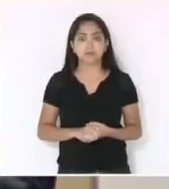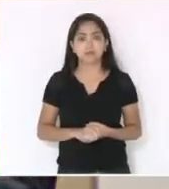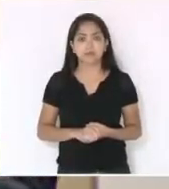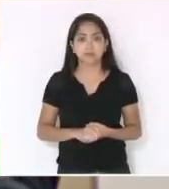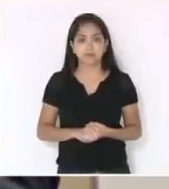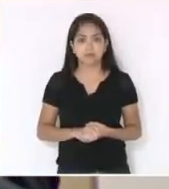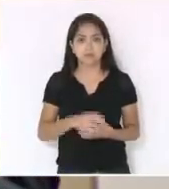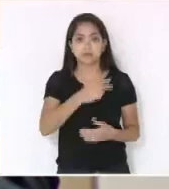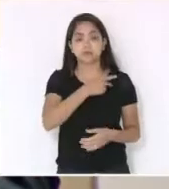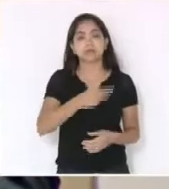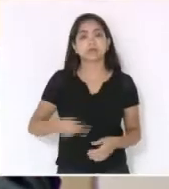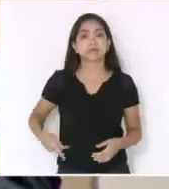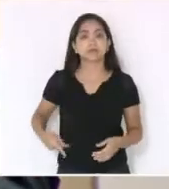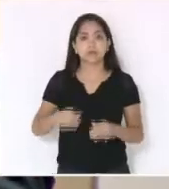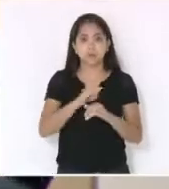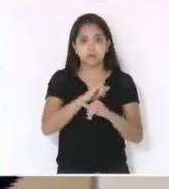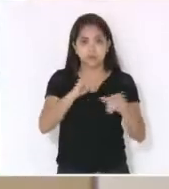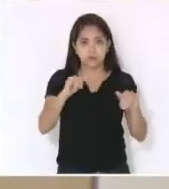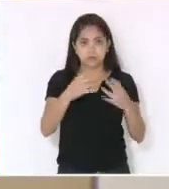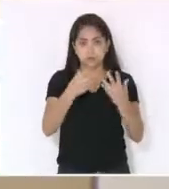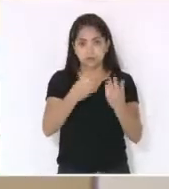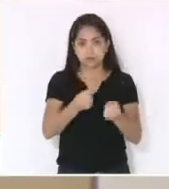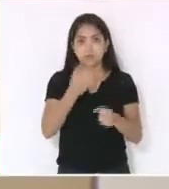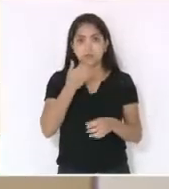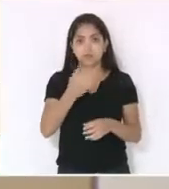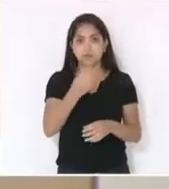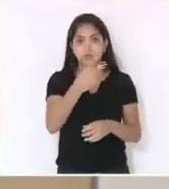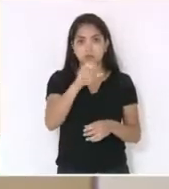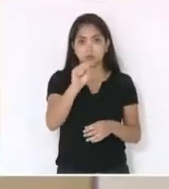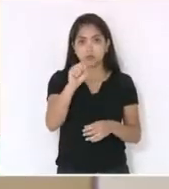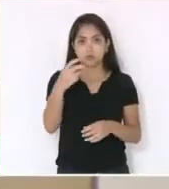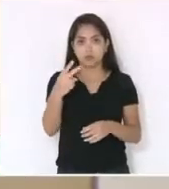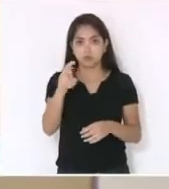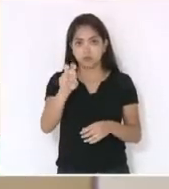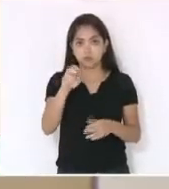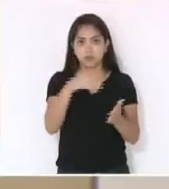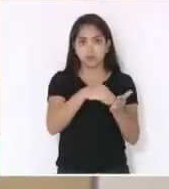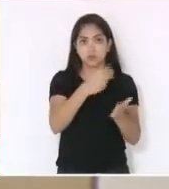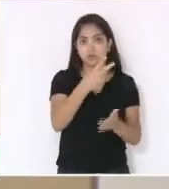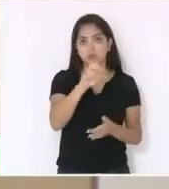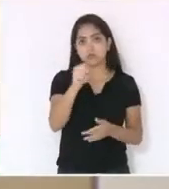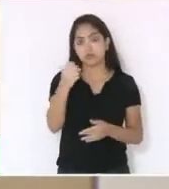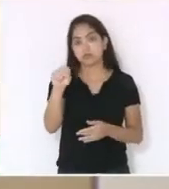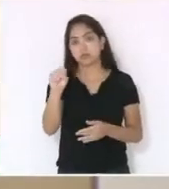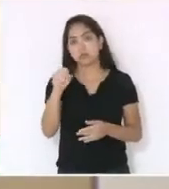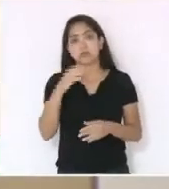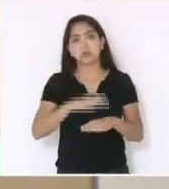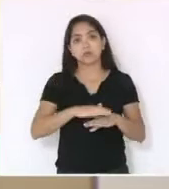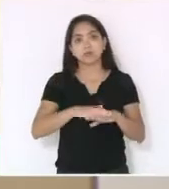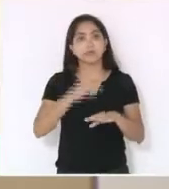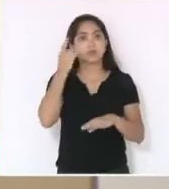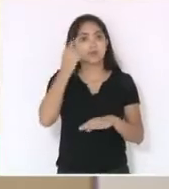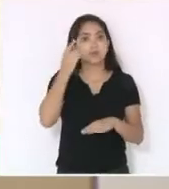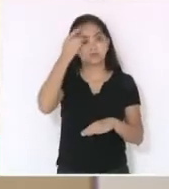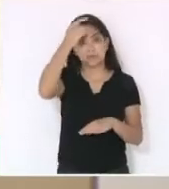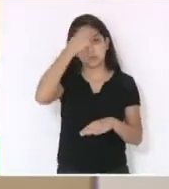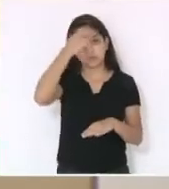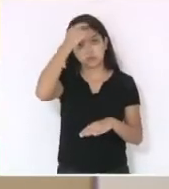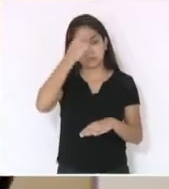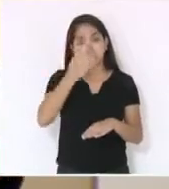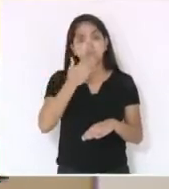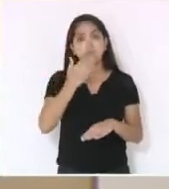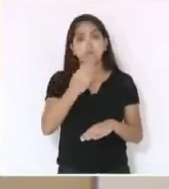Esta presidência comunica e defere os seguintes requerimentos, 285 a 288, do deputado Maurício Cordilarc,